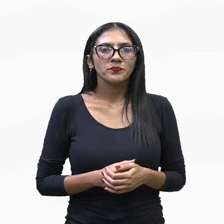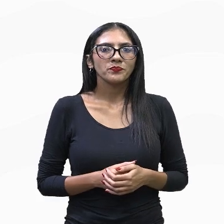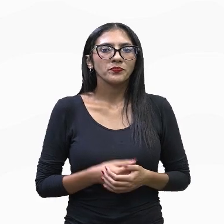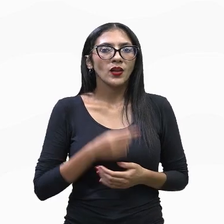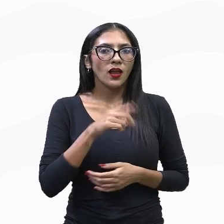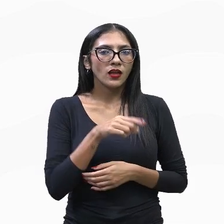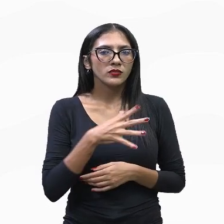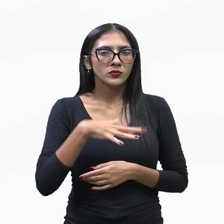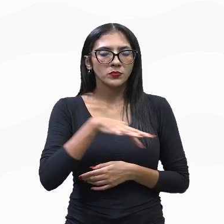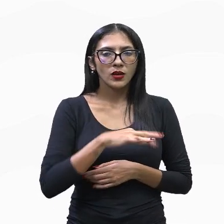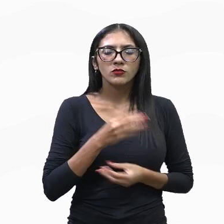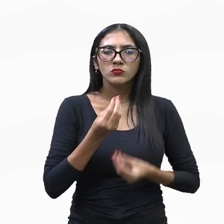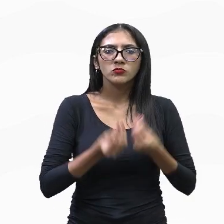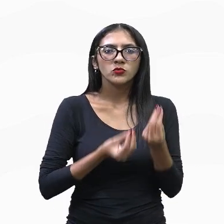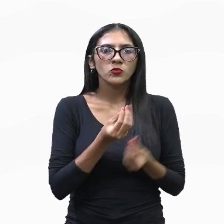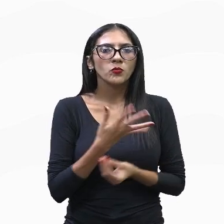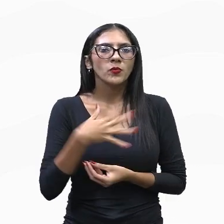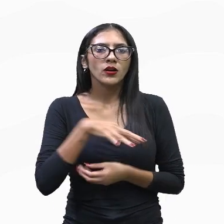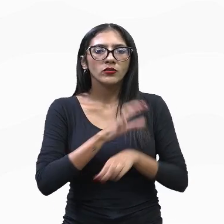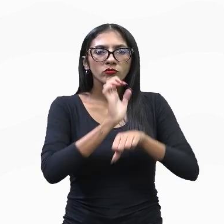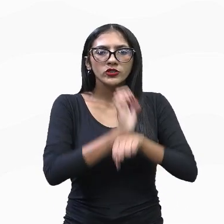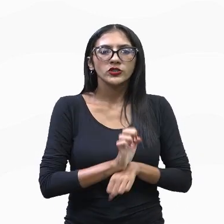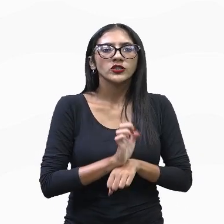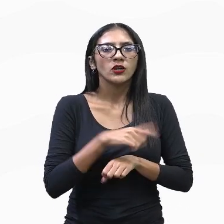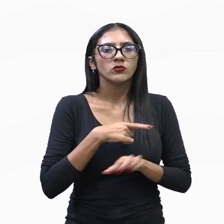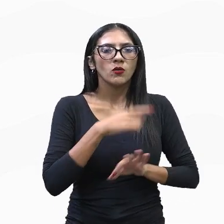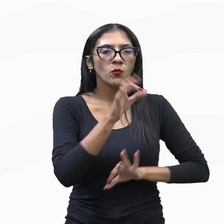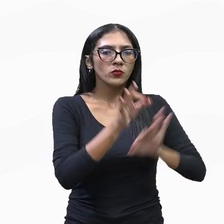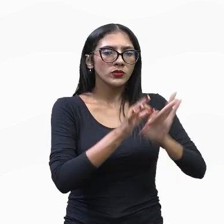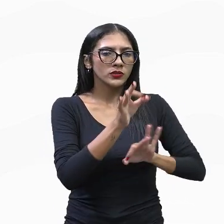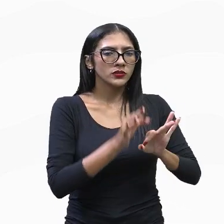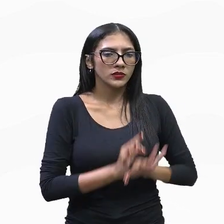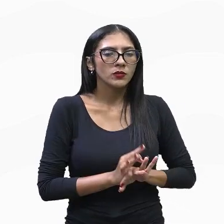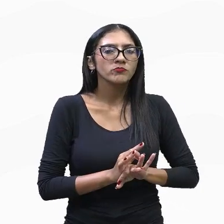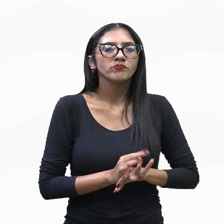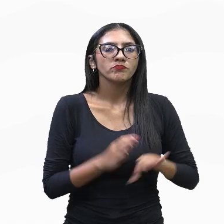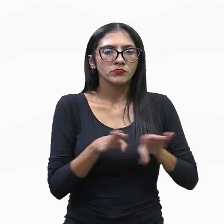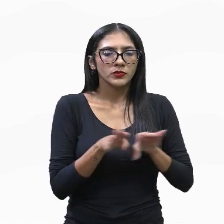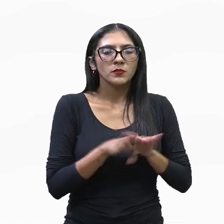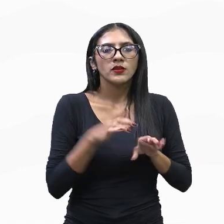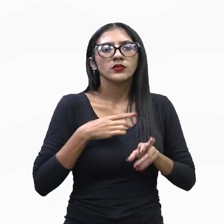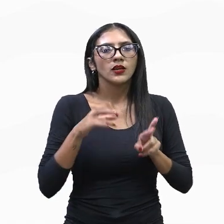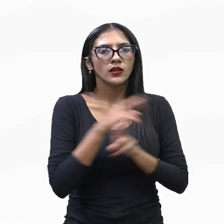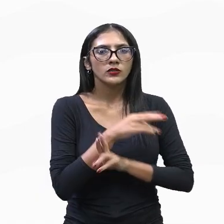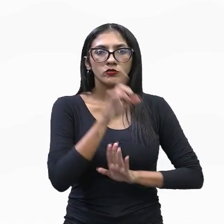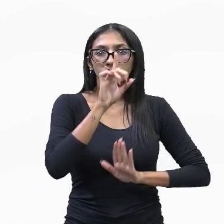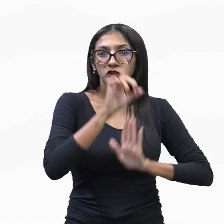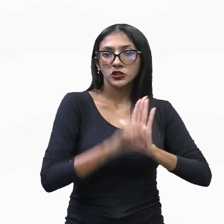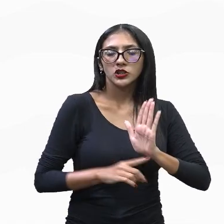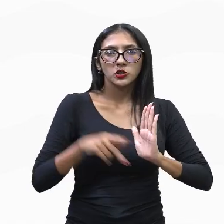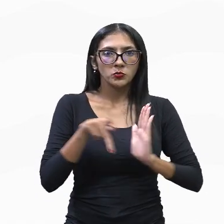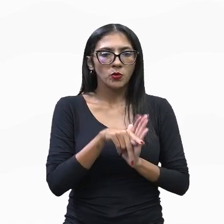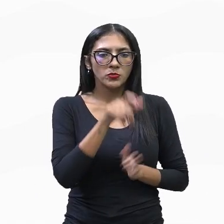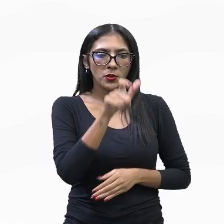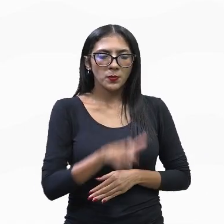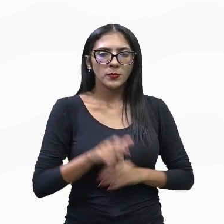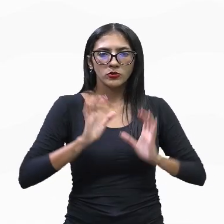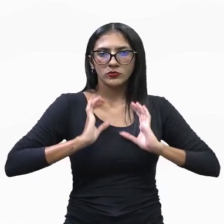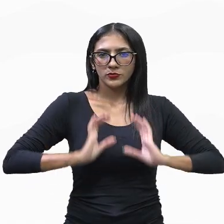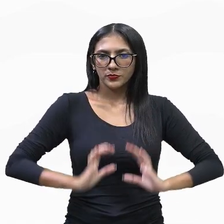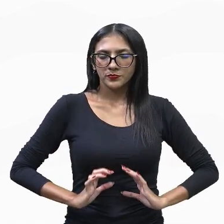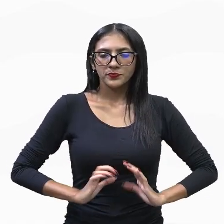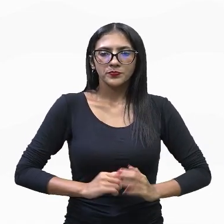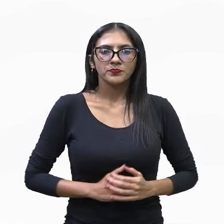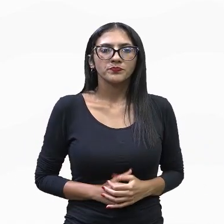forma como o Estado é estruturado e organizado, envolvendo também os direitos dos cidadãos. Então, o